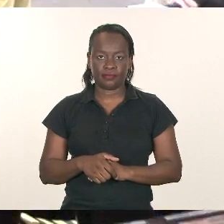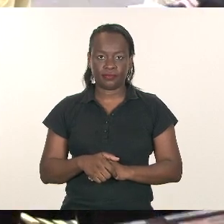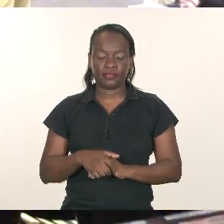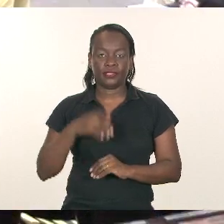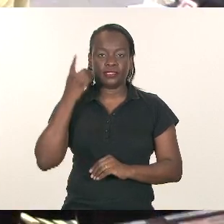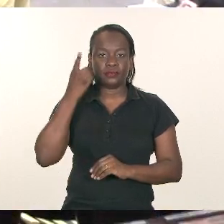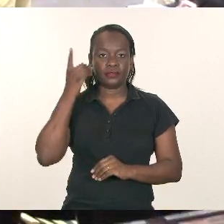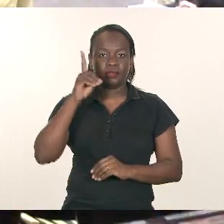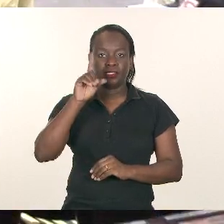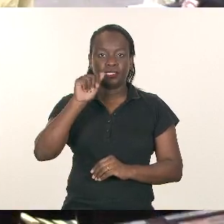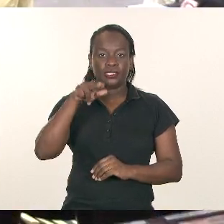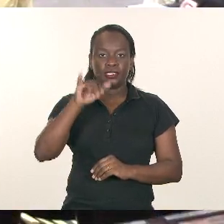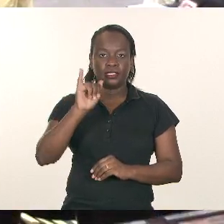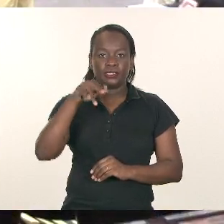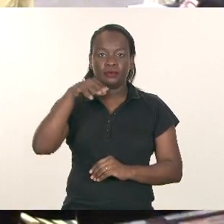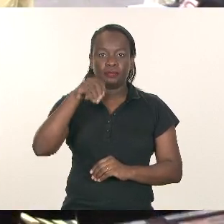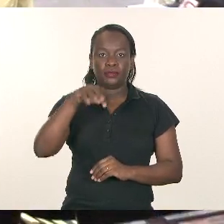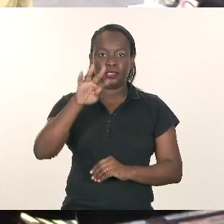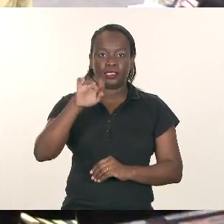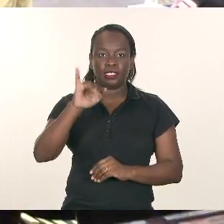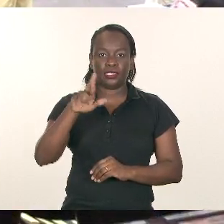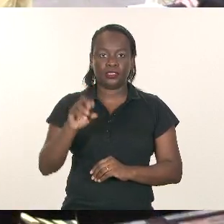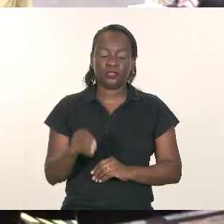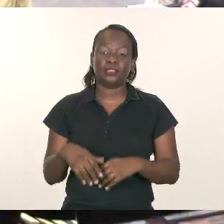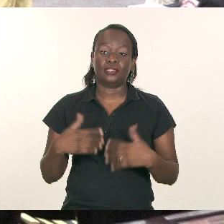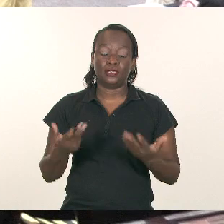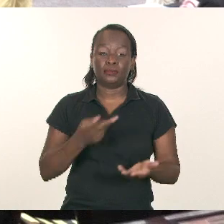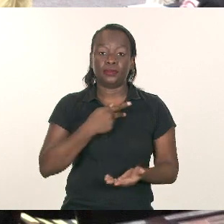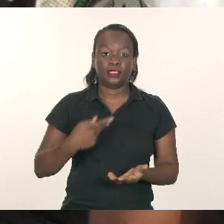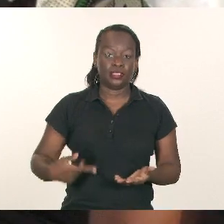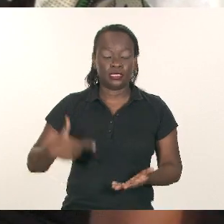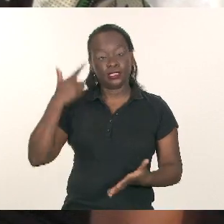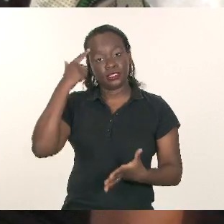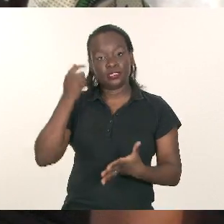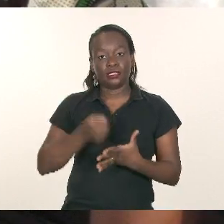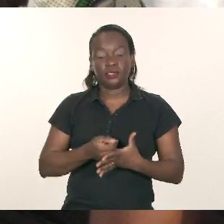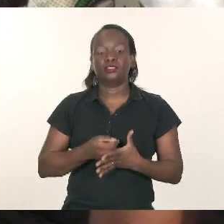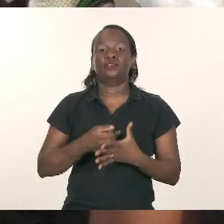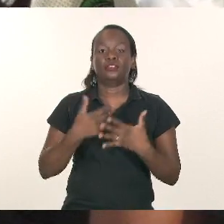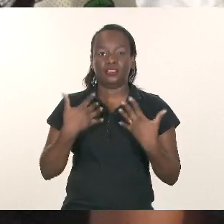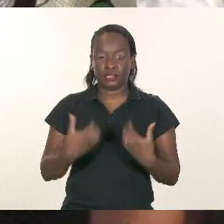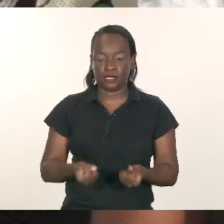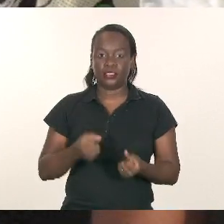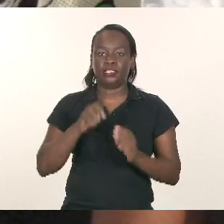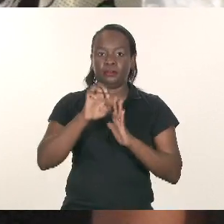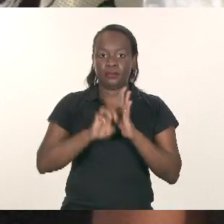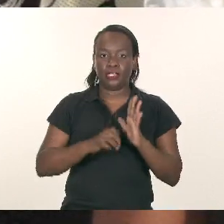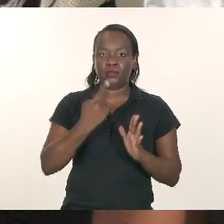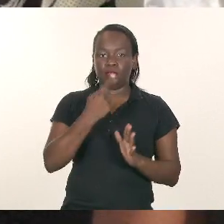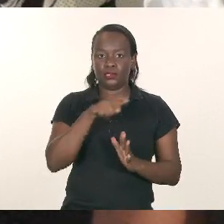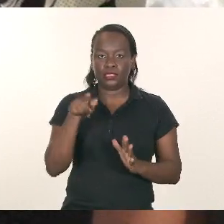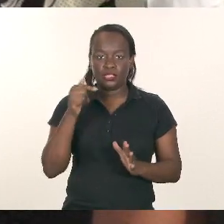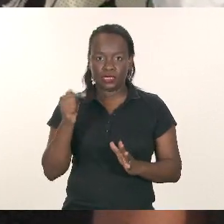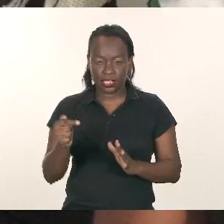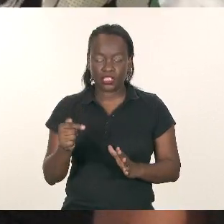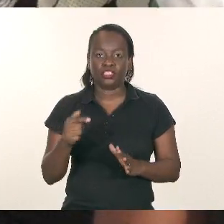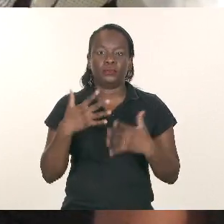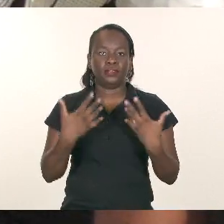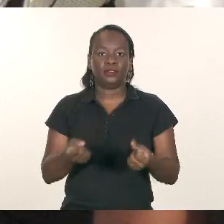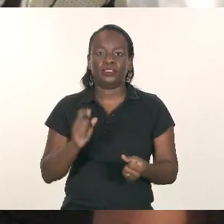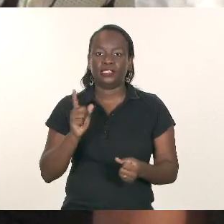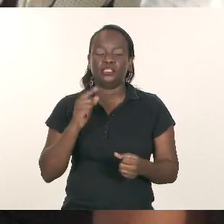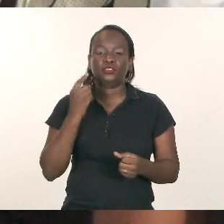Deputada Dani Monteiro. Senhor presidente, o parecer é favorável às emendas de 1 a 7,